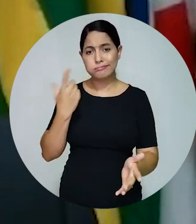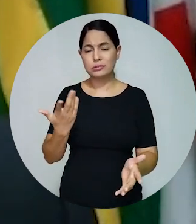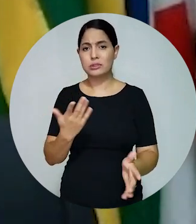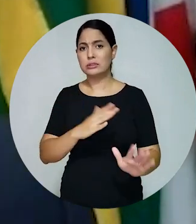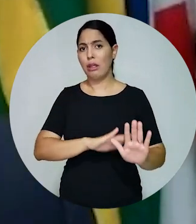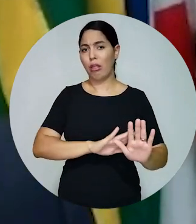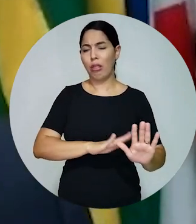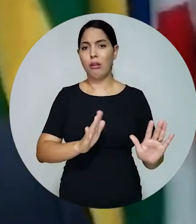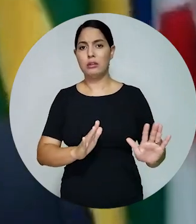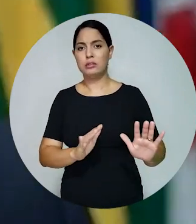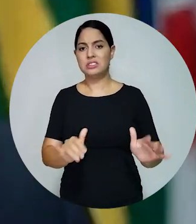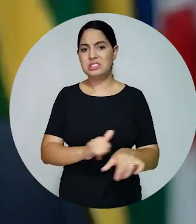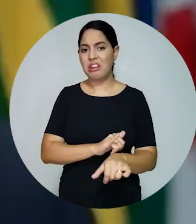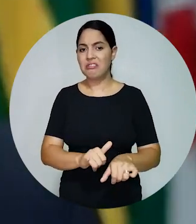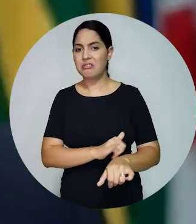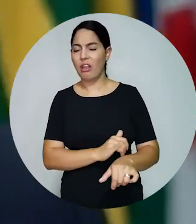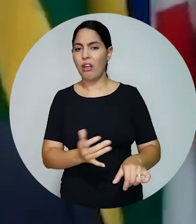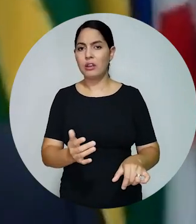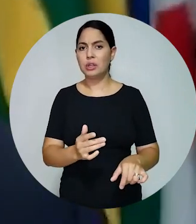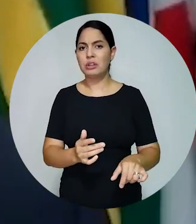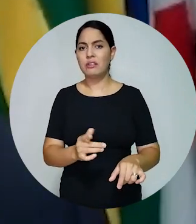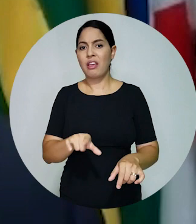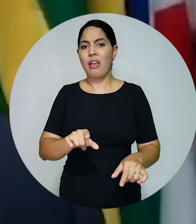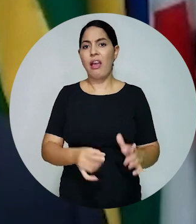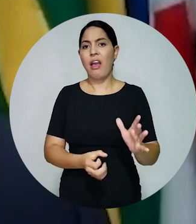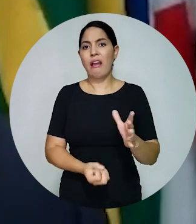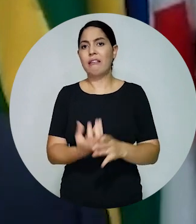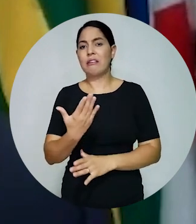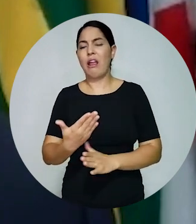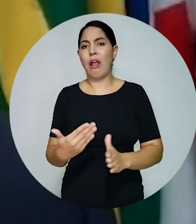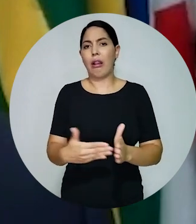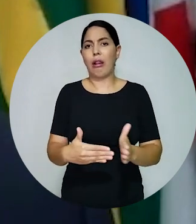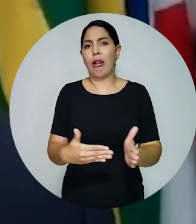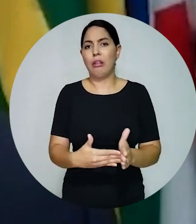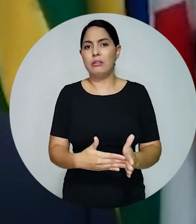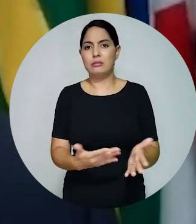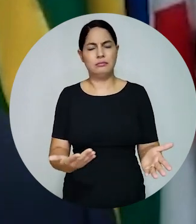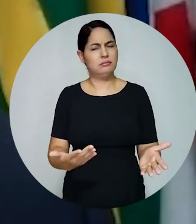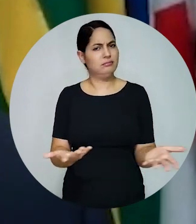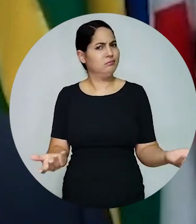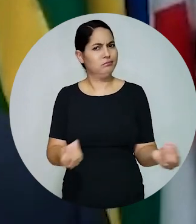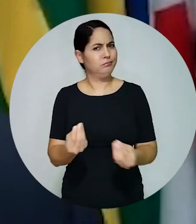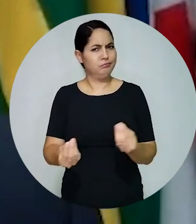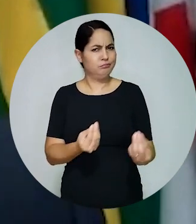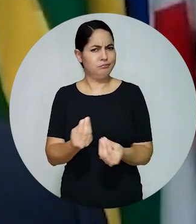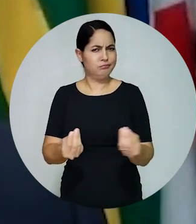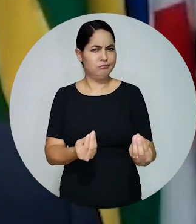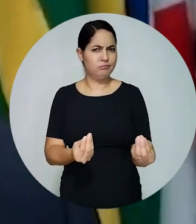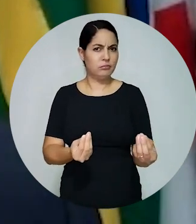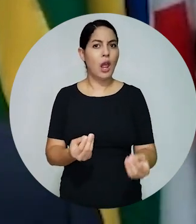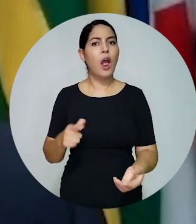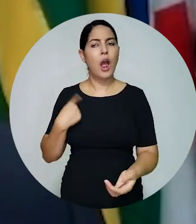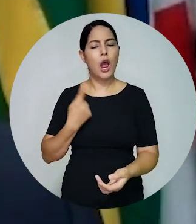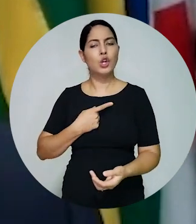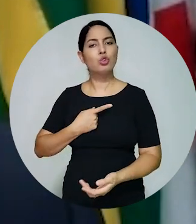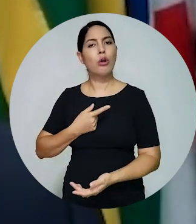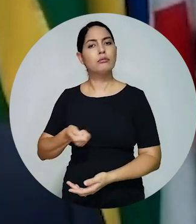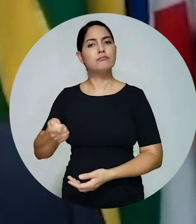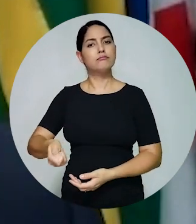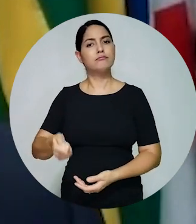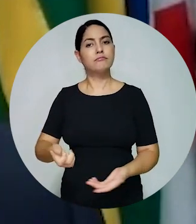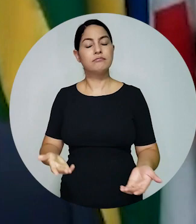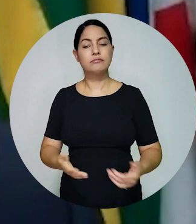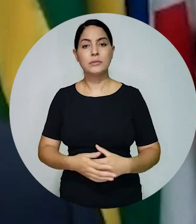eventualmente maculam a imagem da advocacia e são o pretexto para que se criem essas barreiras